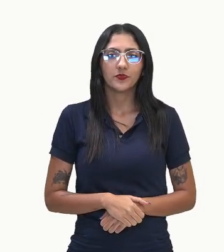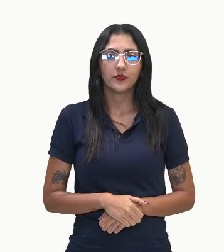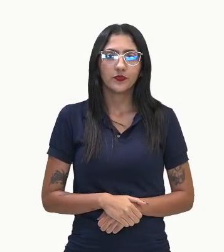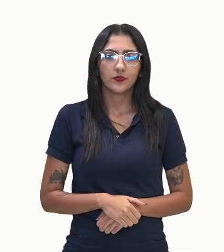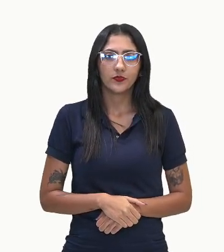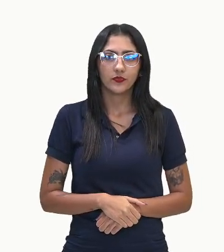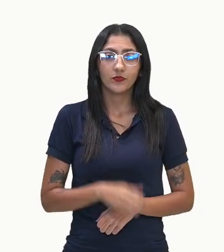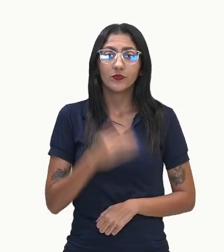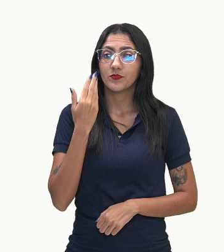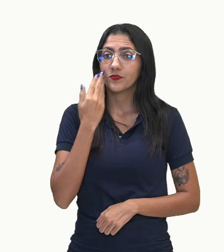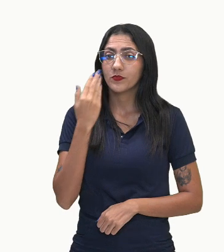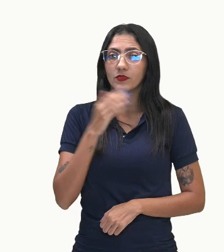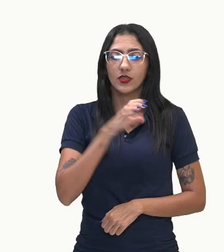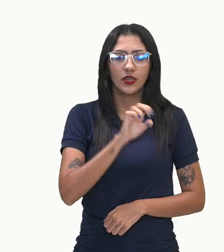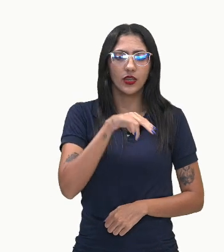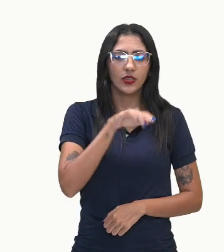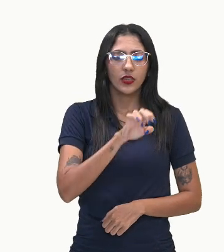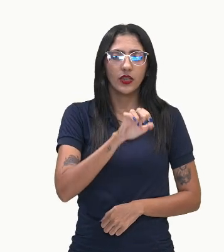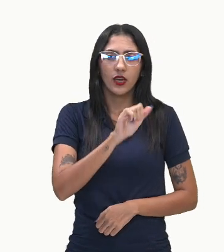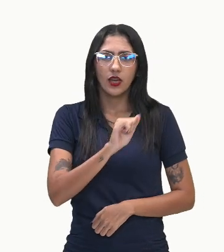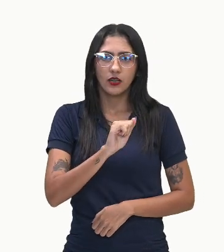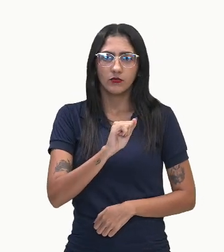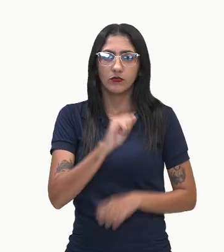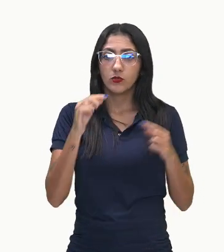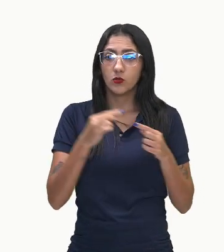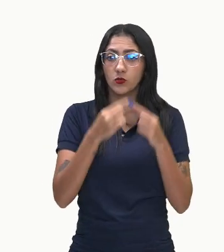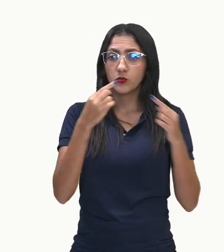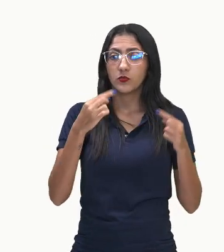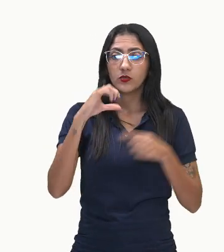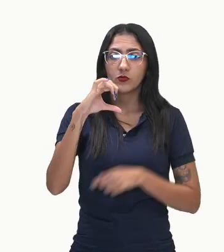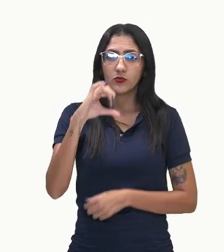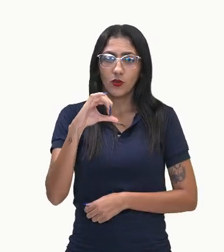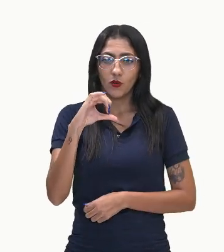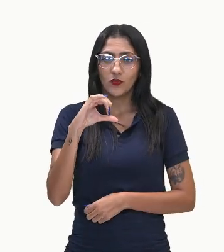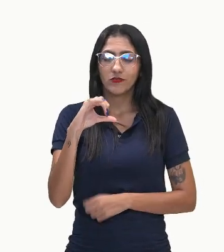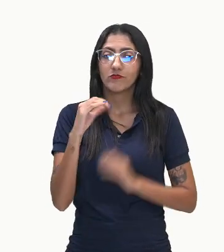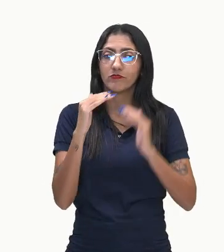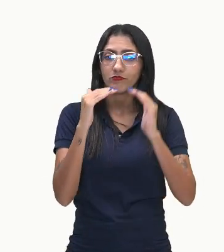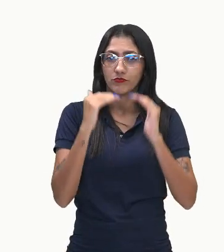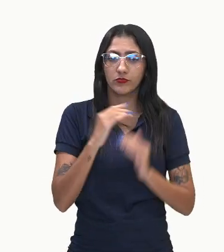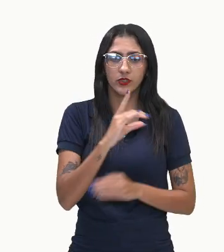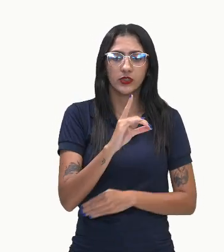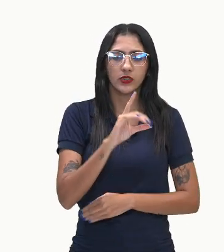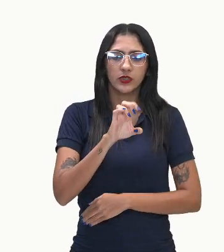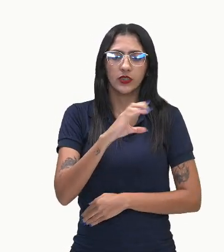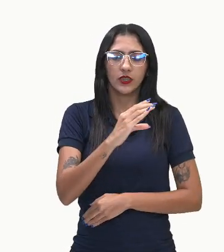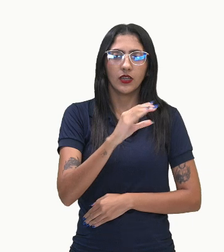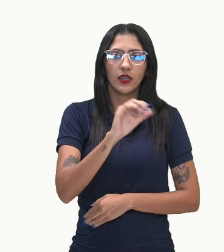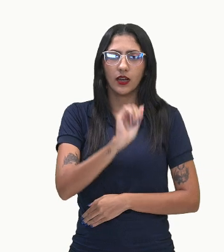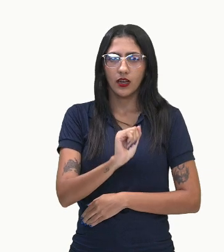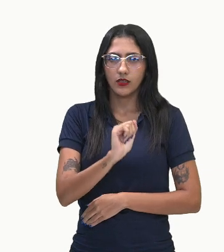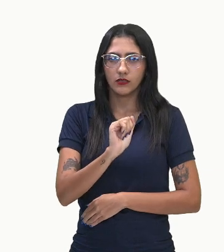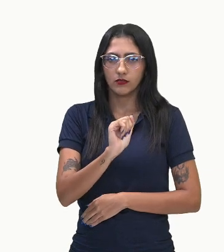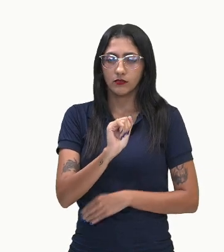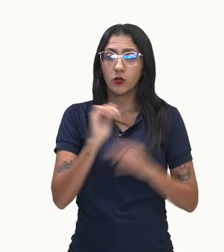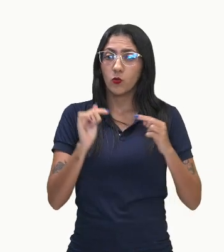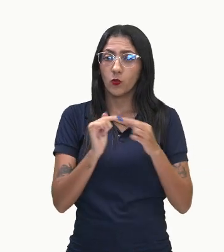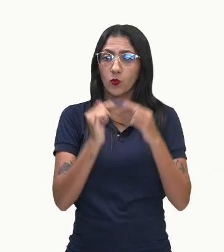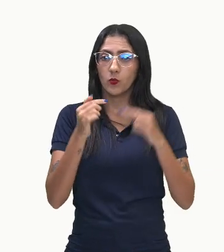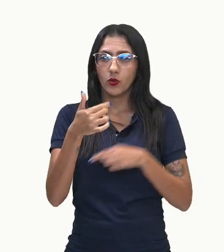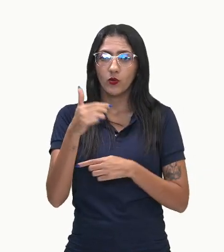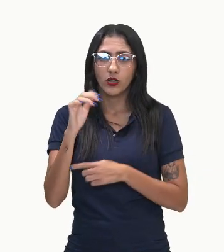O eneágono, 9 vértices, 9 lados. O decágono, 10 vértices, 10